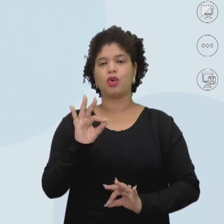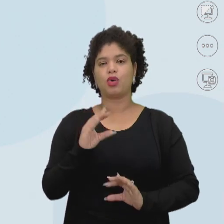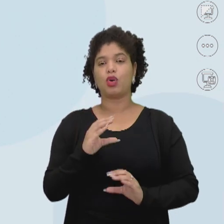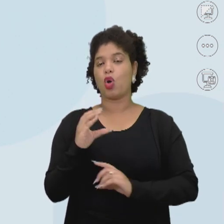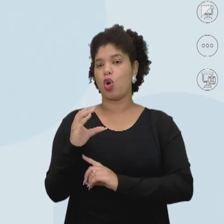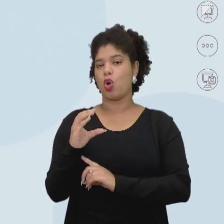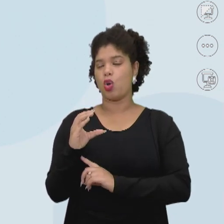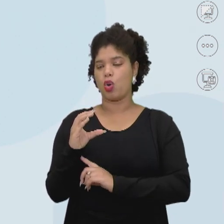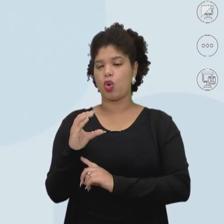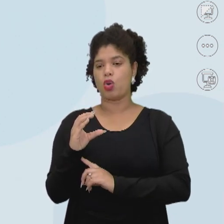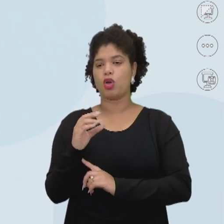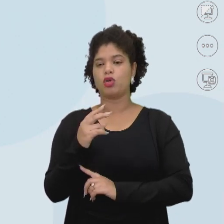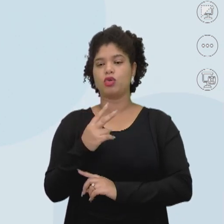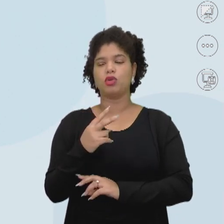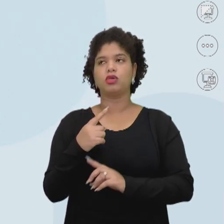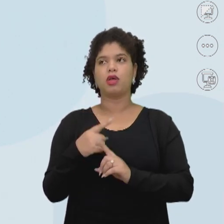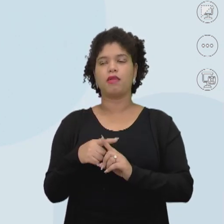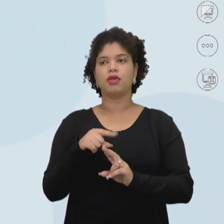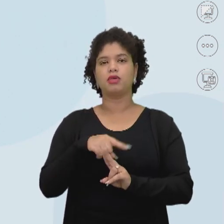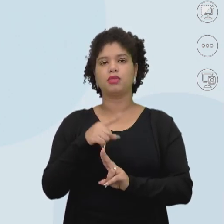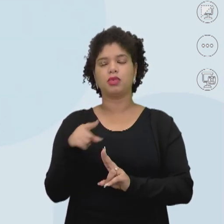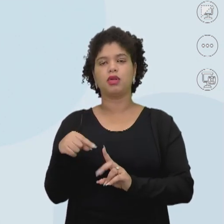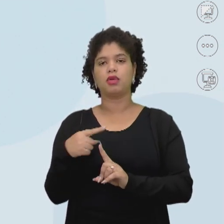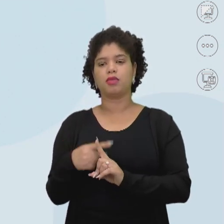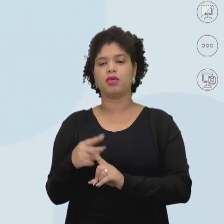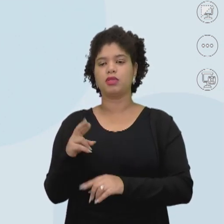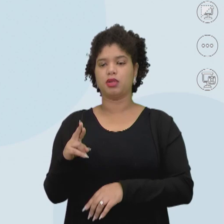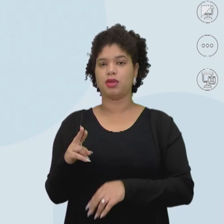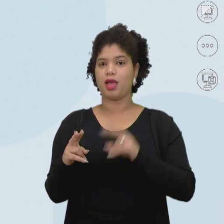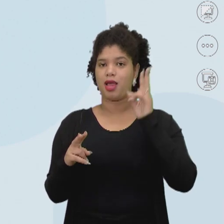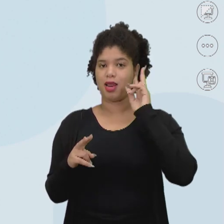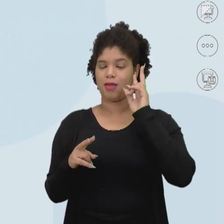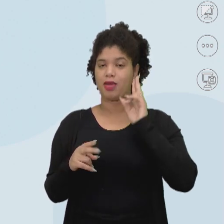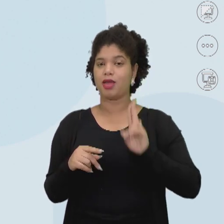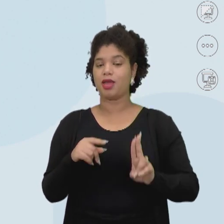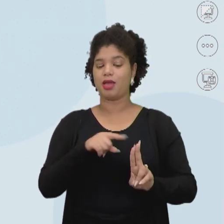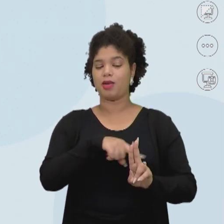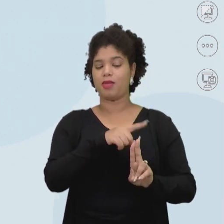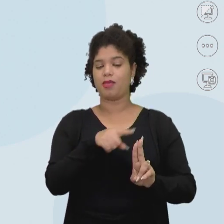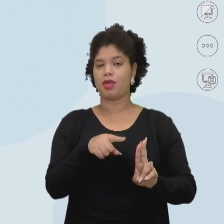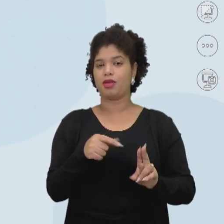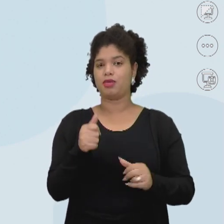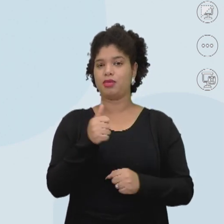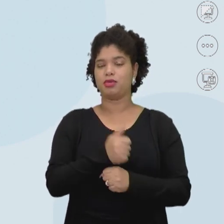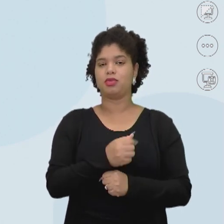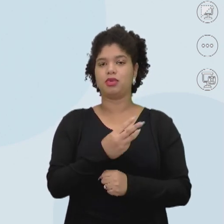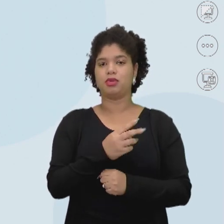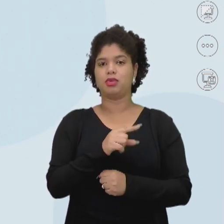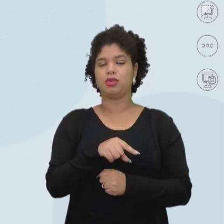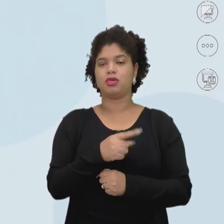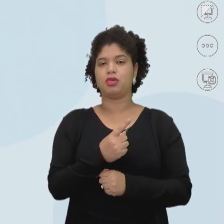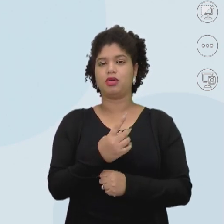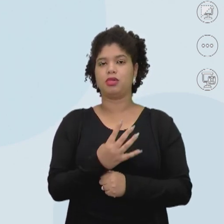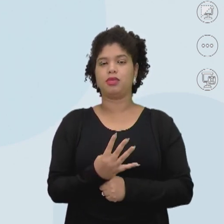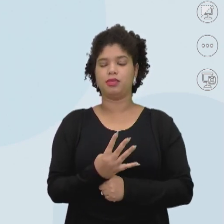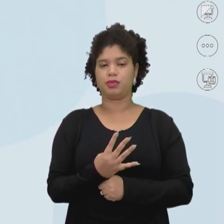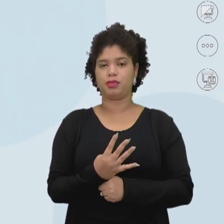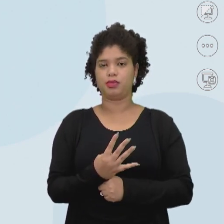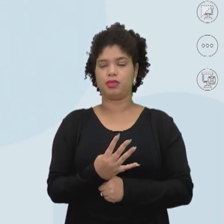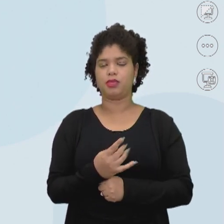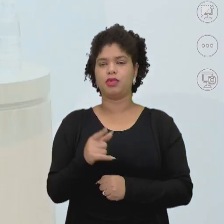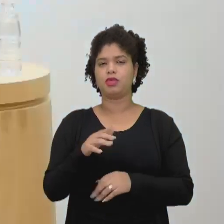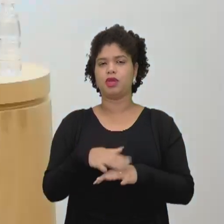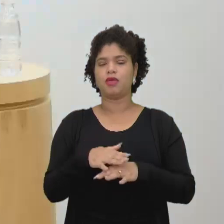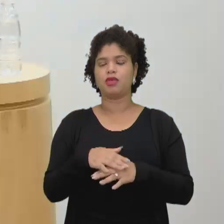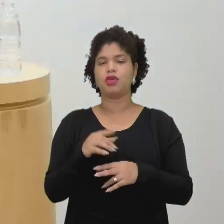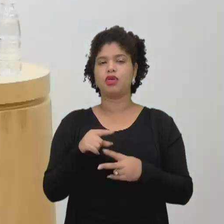2 vezes o π vezes o valor do raio. Lembrando que no lugar do π você vai colocar 3,14. Como você tem que